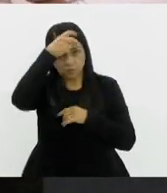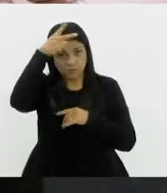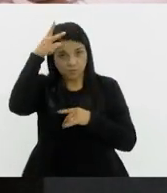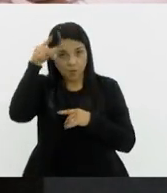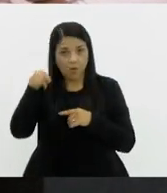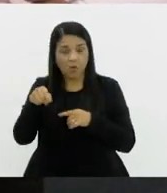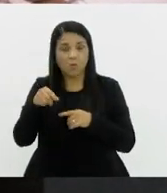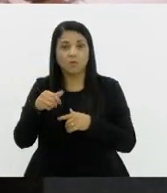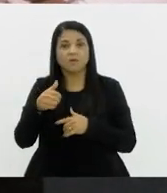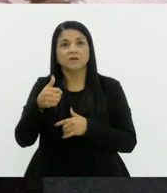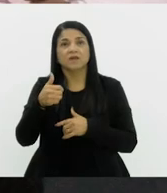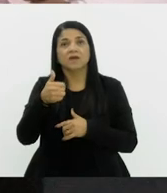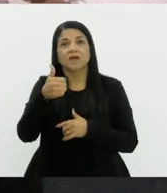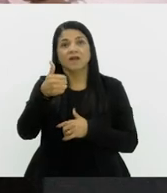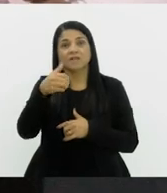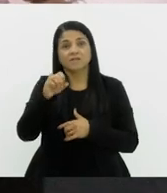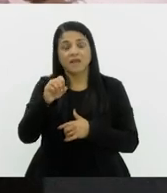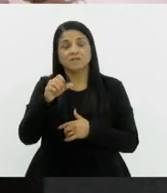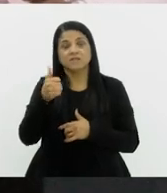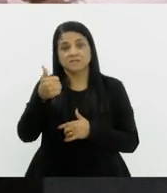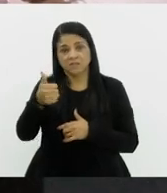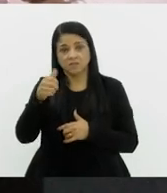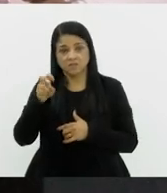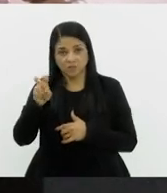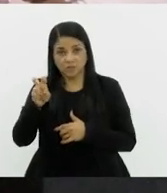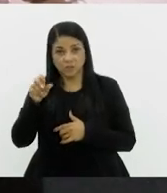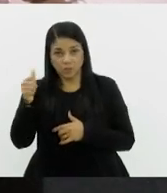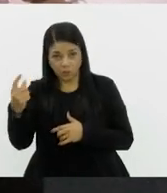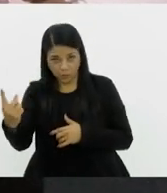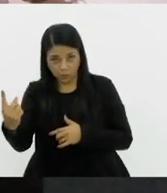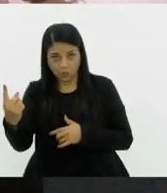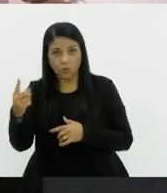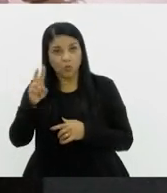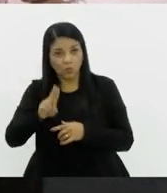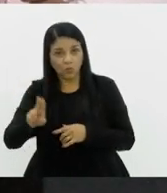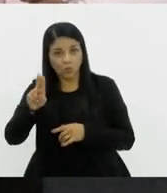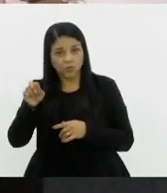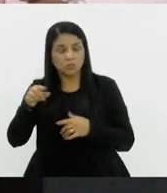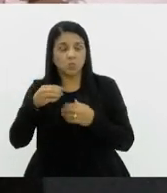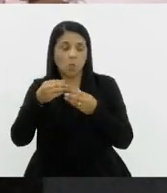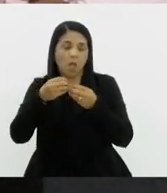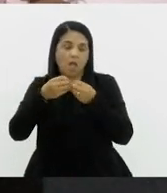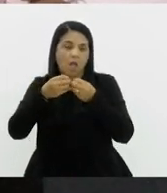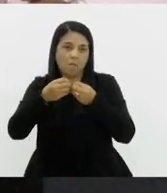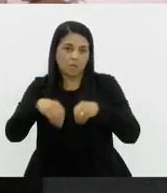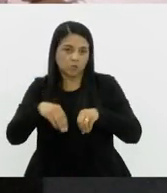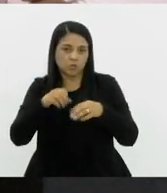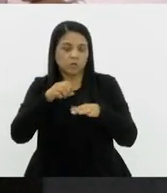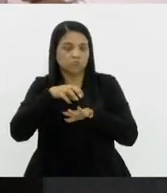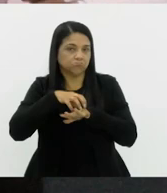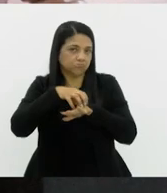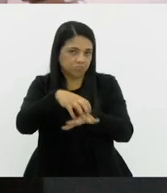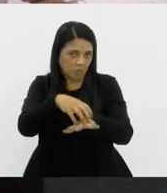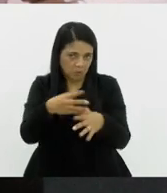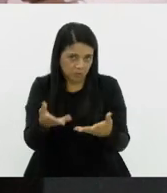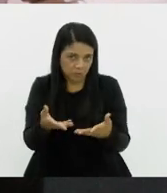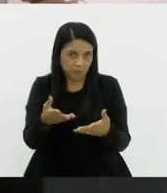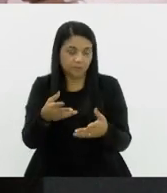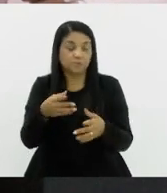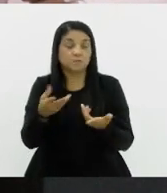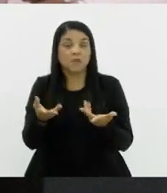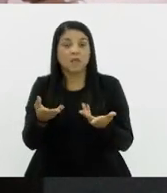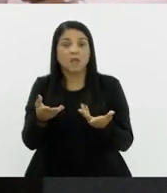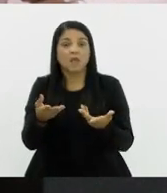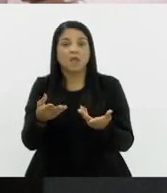para 10.151. Eu acho que faz, que não afeta nenhuma atividade de transporte, meios de transporte. Então, eu acho que seria